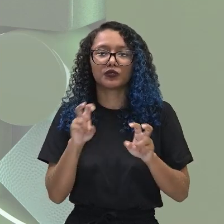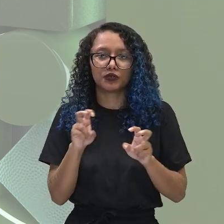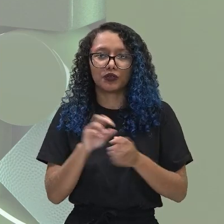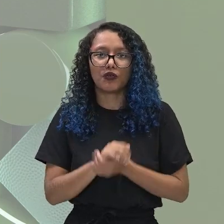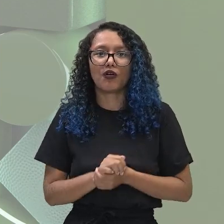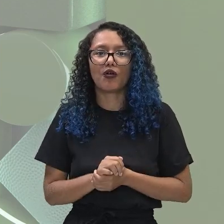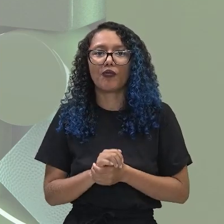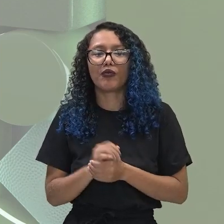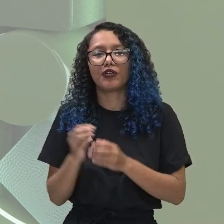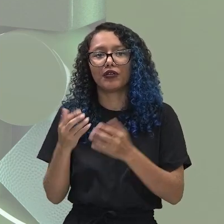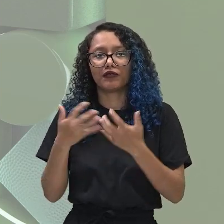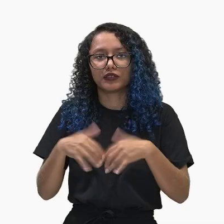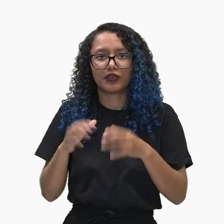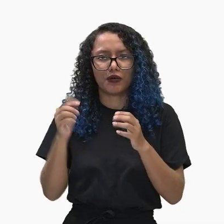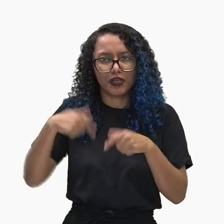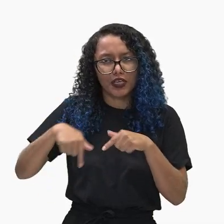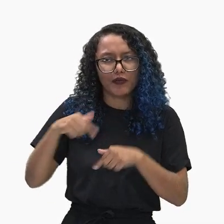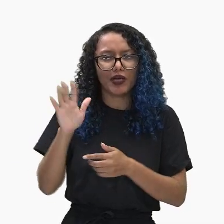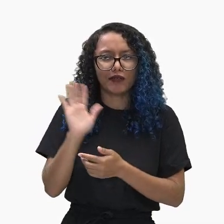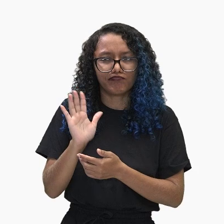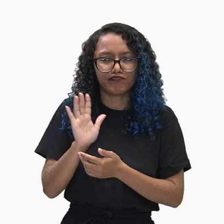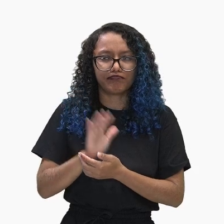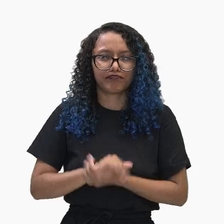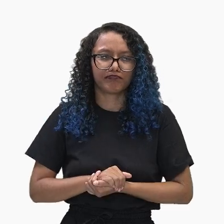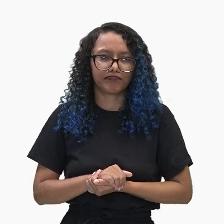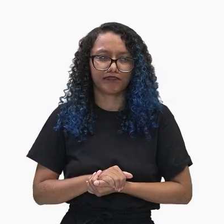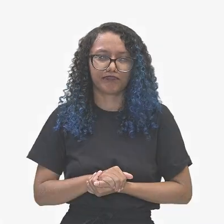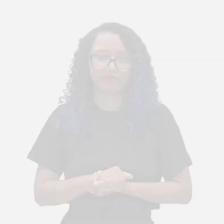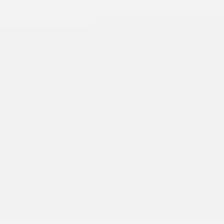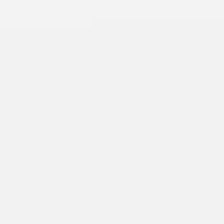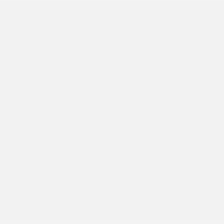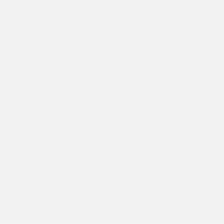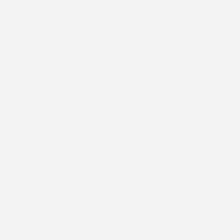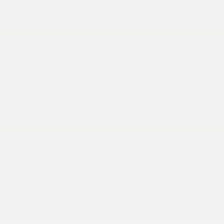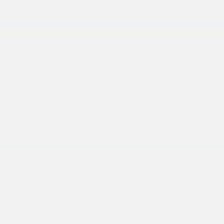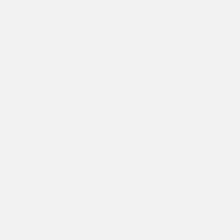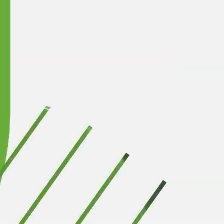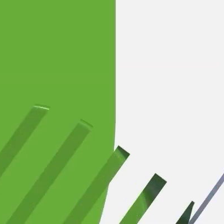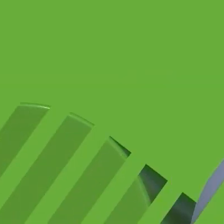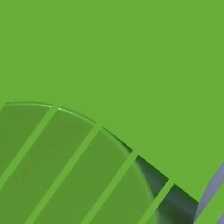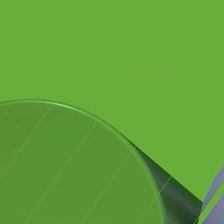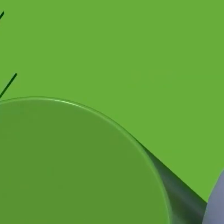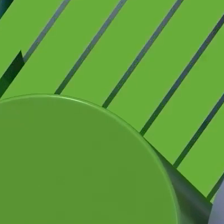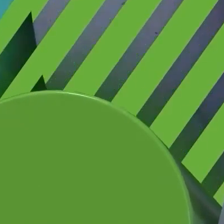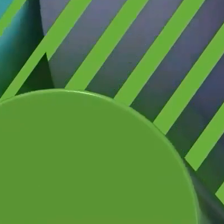sobre funções químicas.